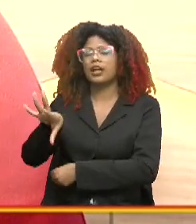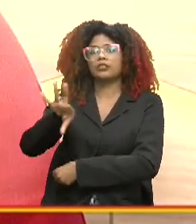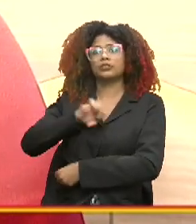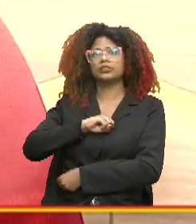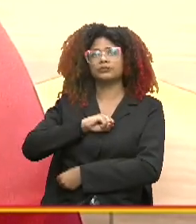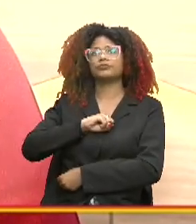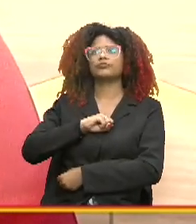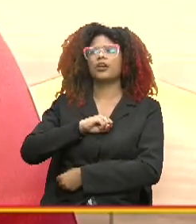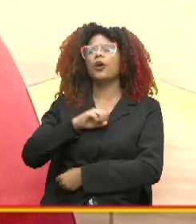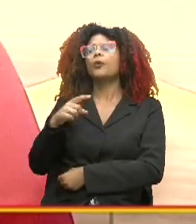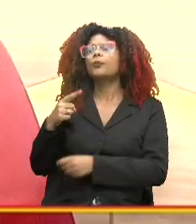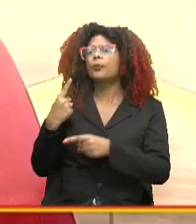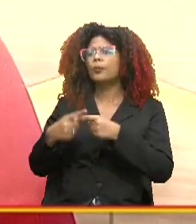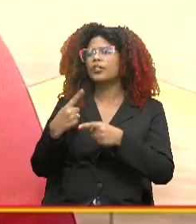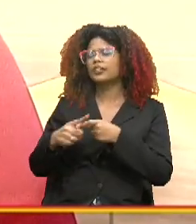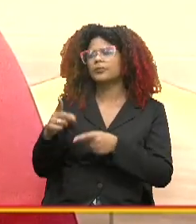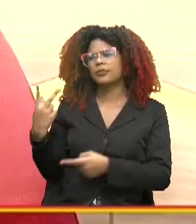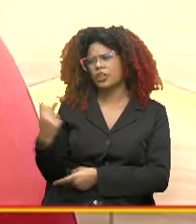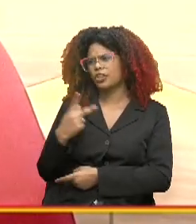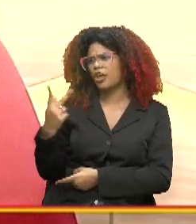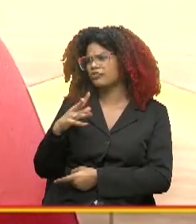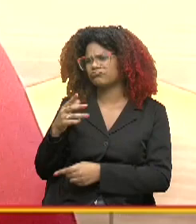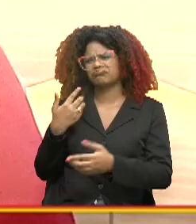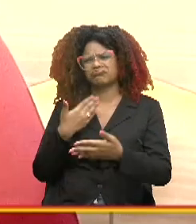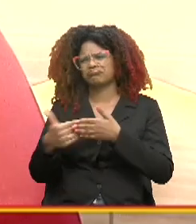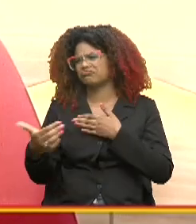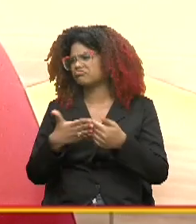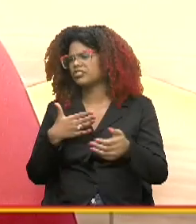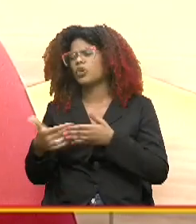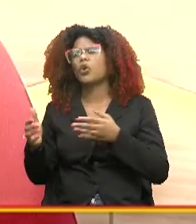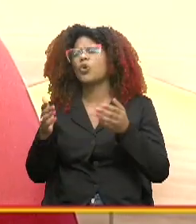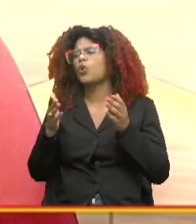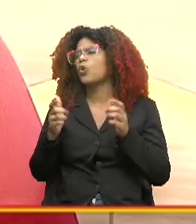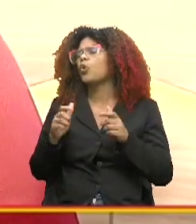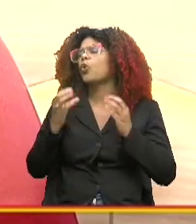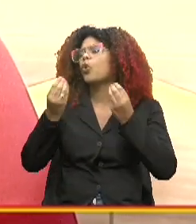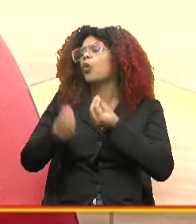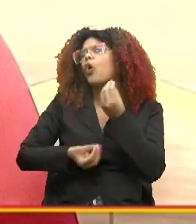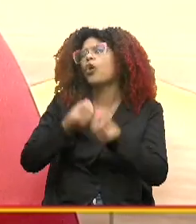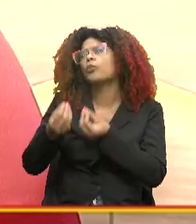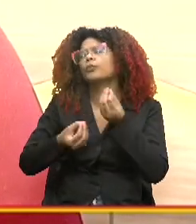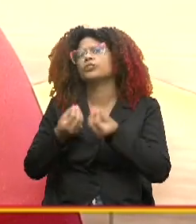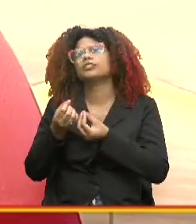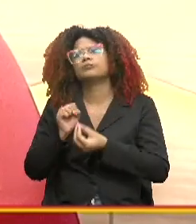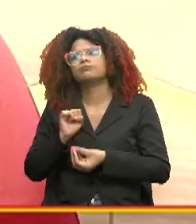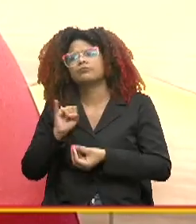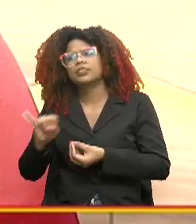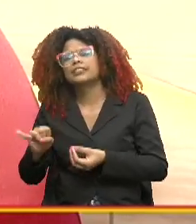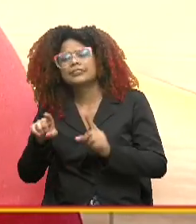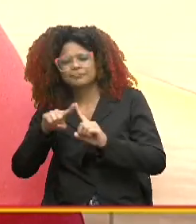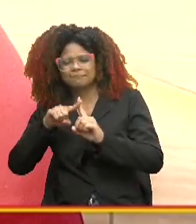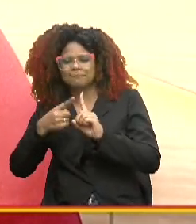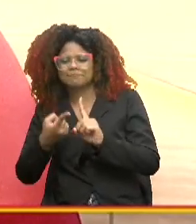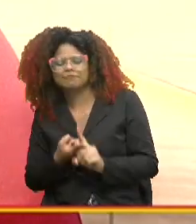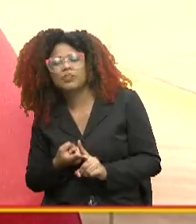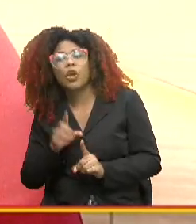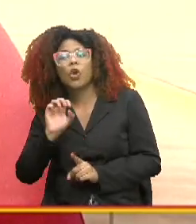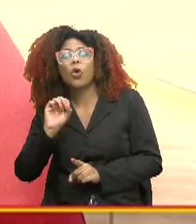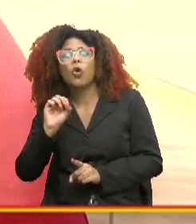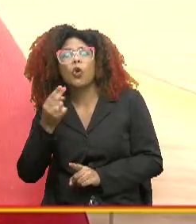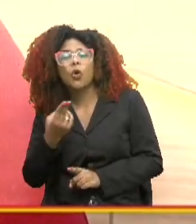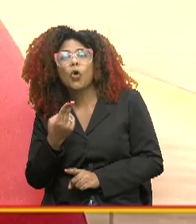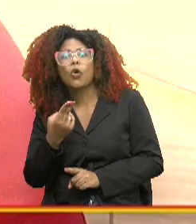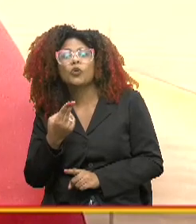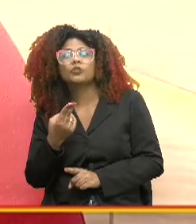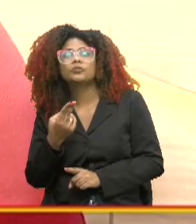para nós não fazia diferença nenhuma né Por onde esses filhos nasceriam se seria né de barriga você seria do coração